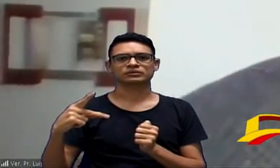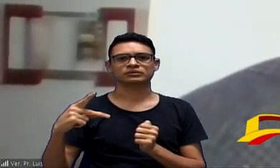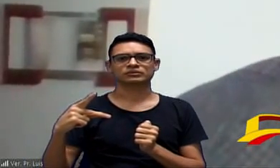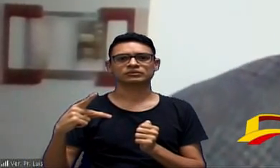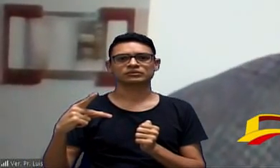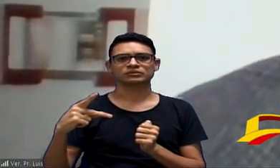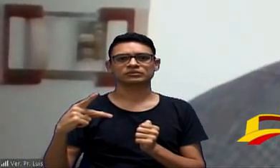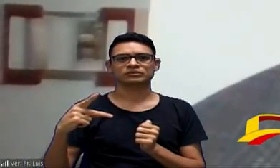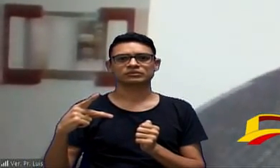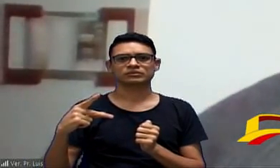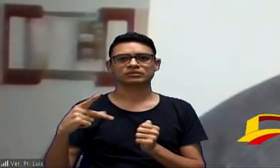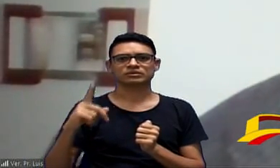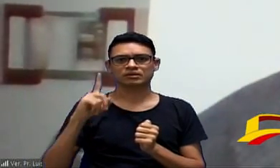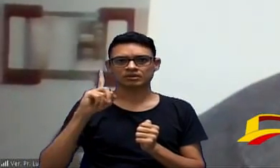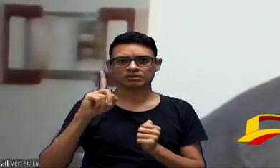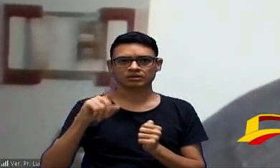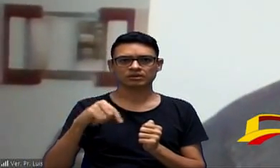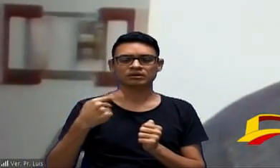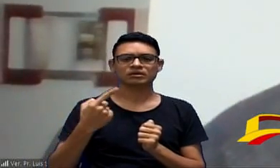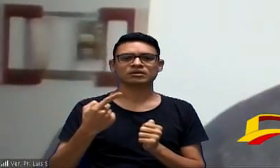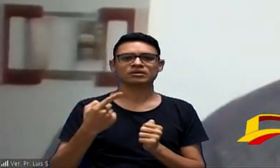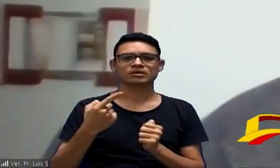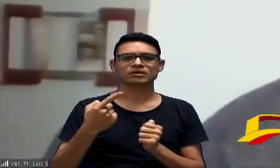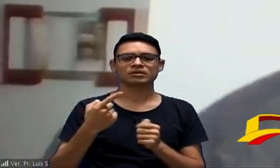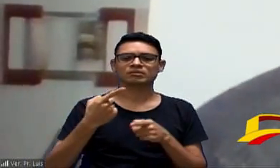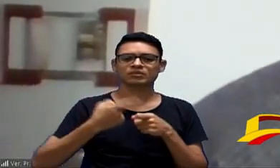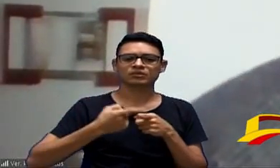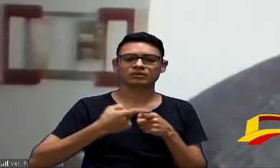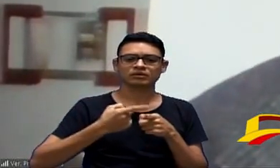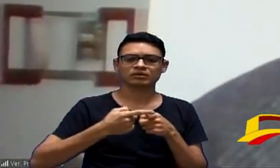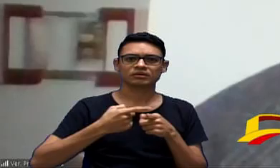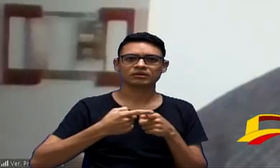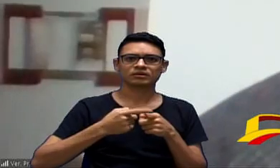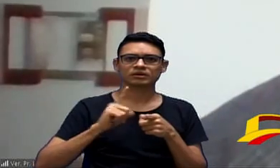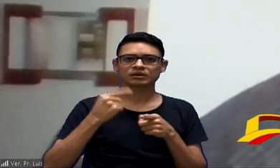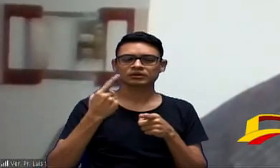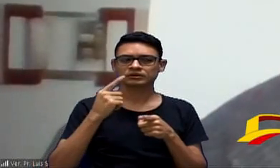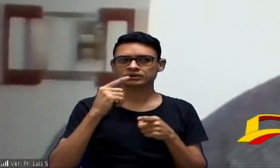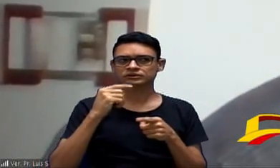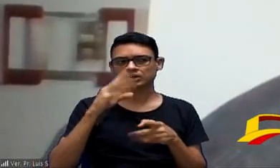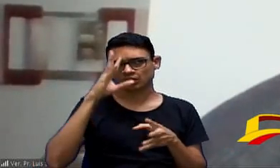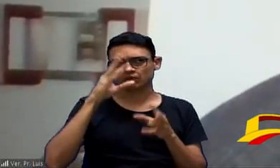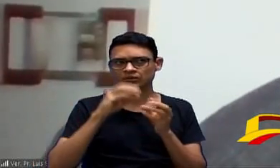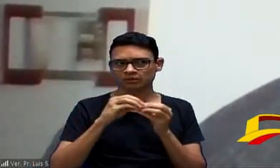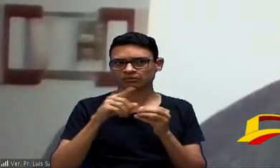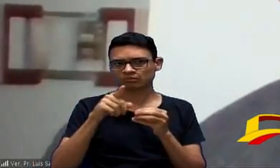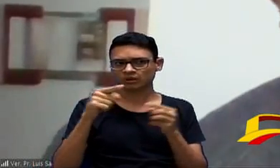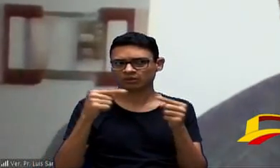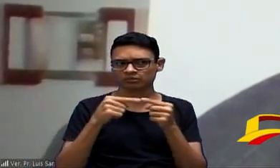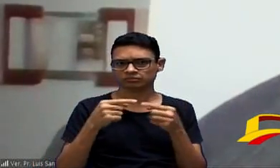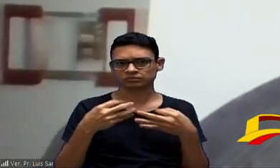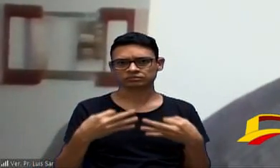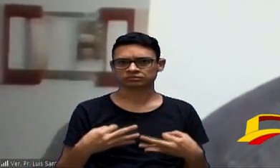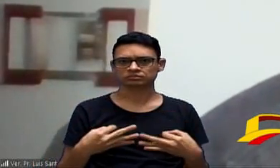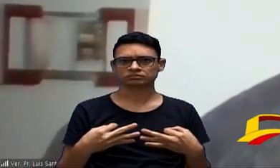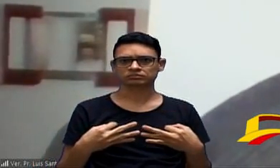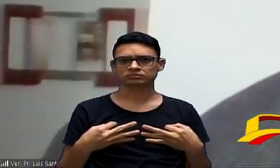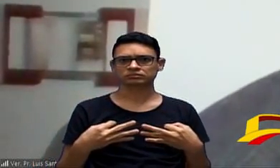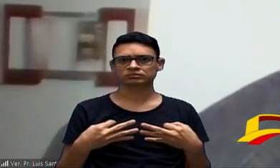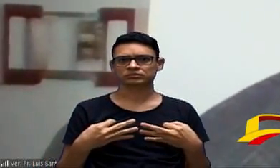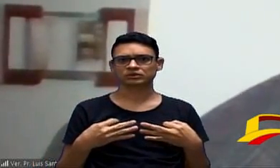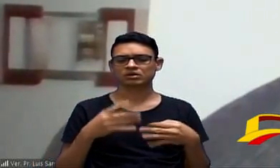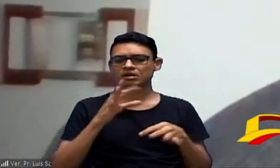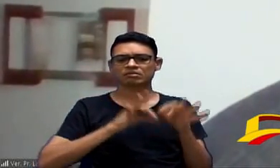um posicionamento em cima de um parecer que nós entendemos adequado. Dentro da realidade, já que o projeto não